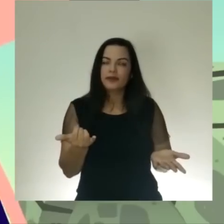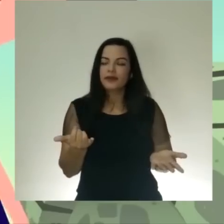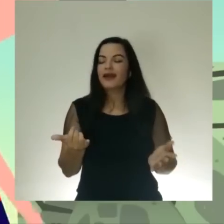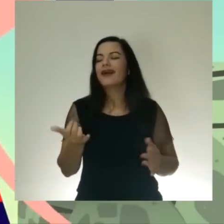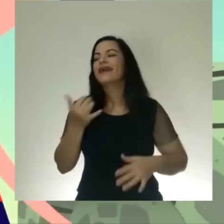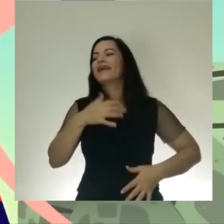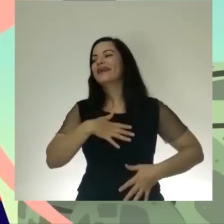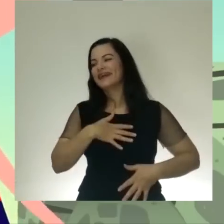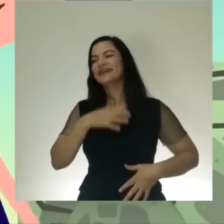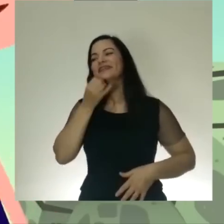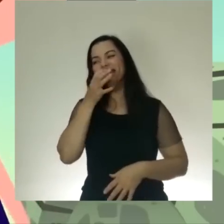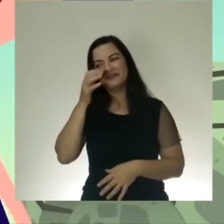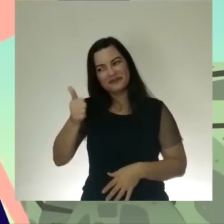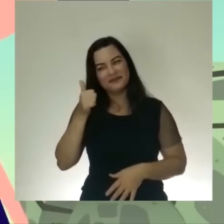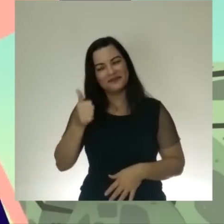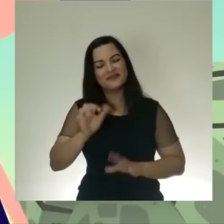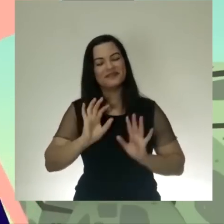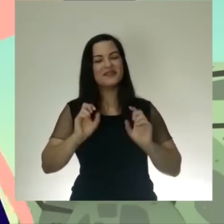Ah, tá bom.